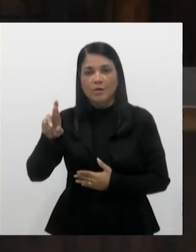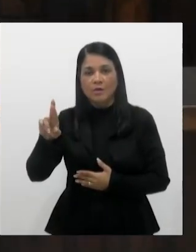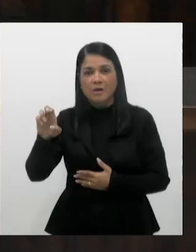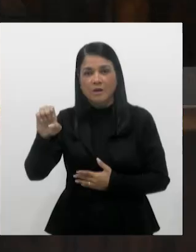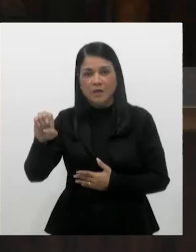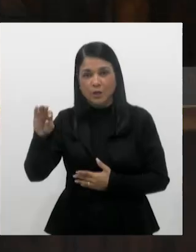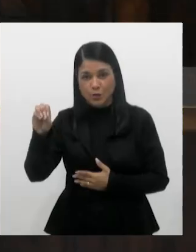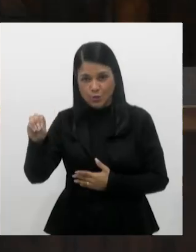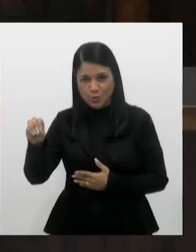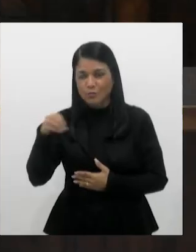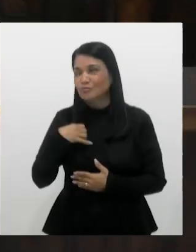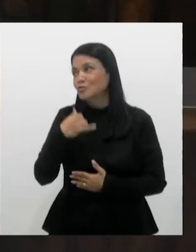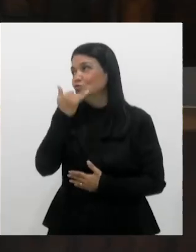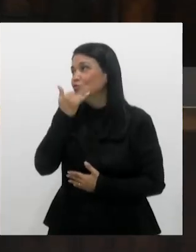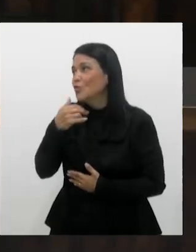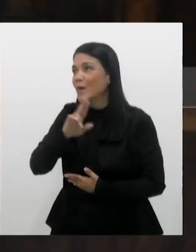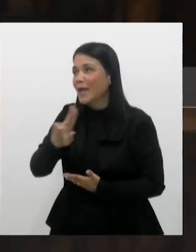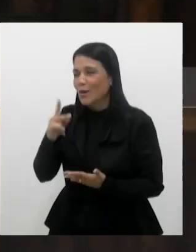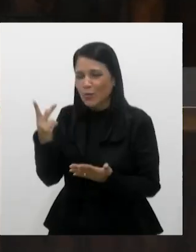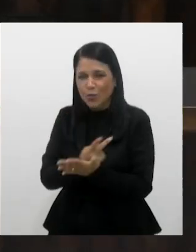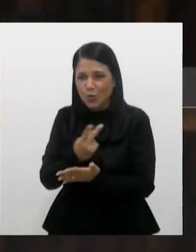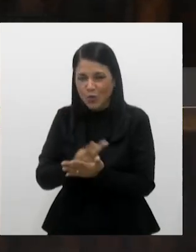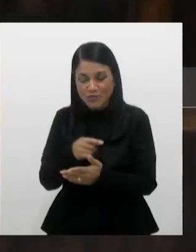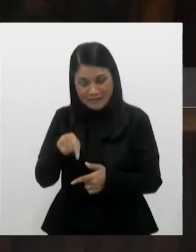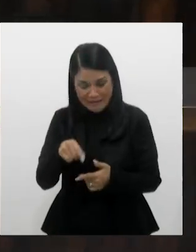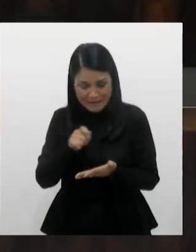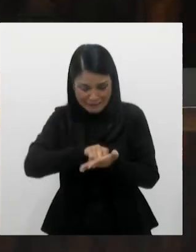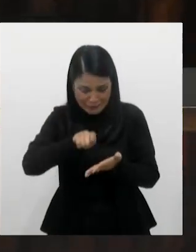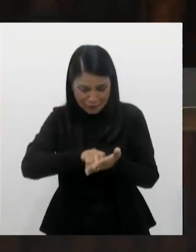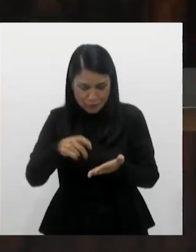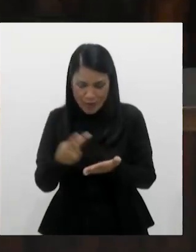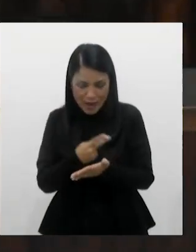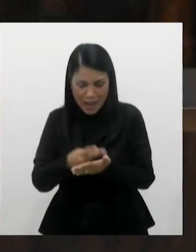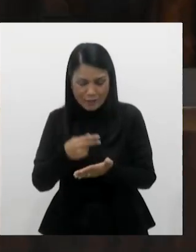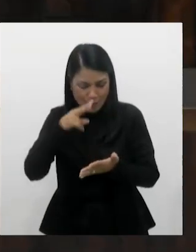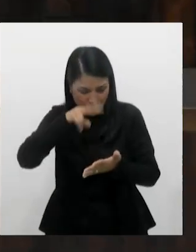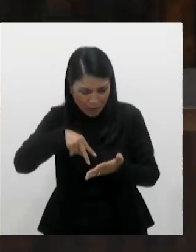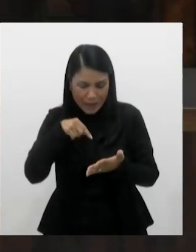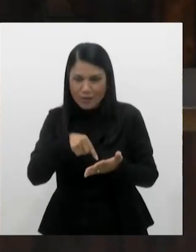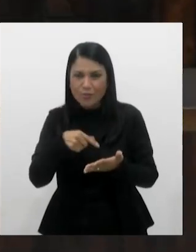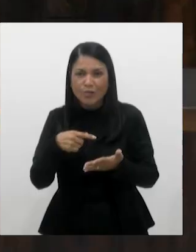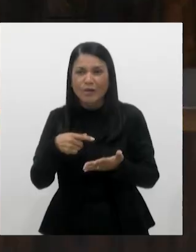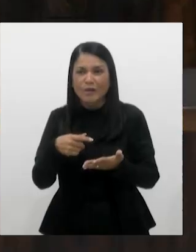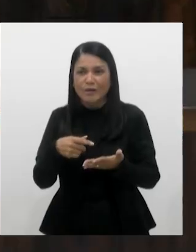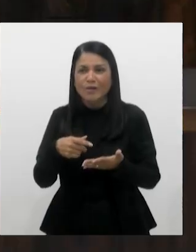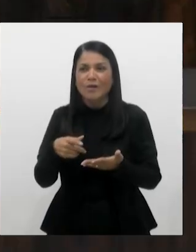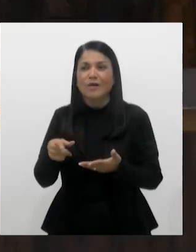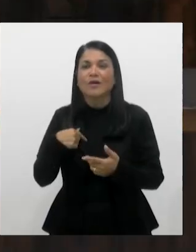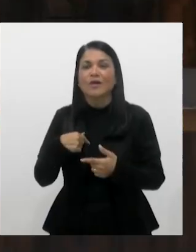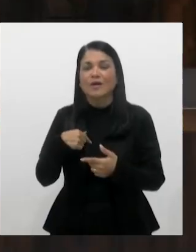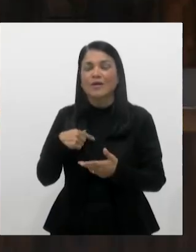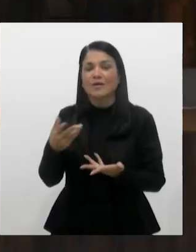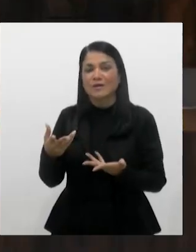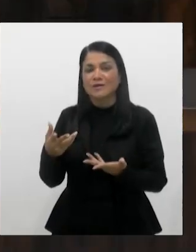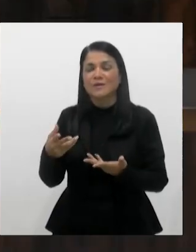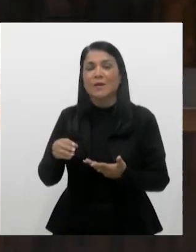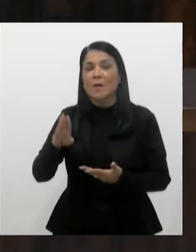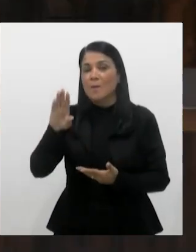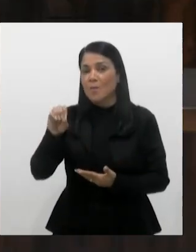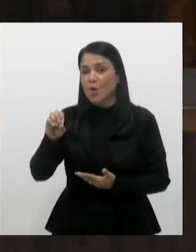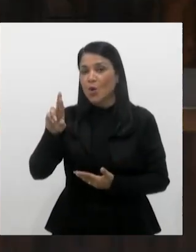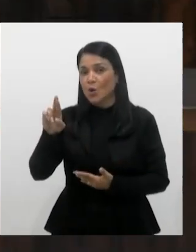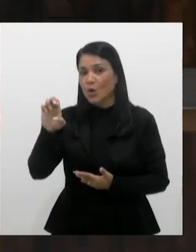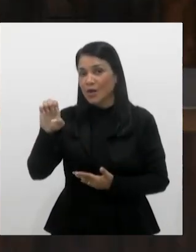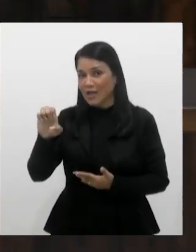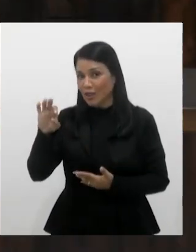Boareto, desculpe, de novo. É porque está escrito errado aqui, tá? Só isso. Estou copiando aqui, agora estou olhando o painel. Boareto.